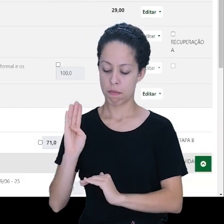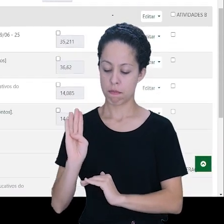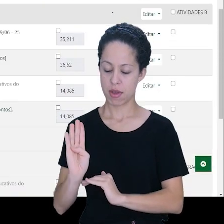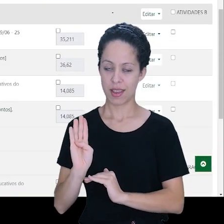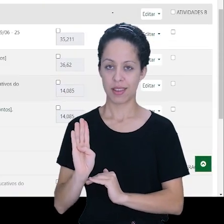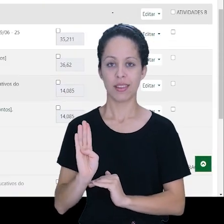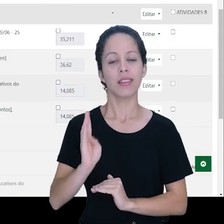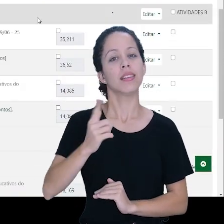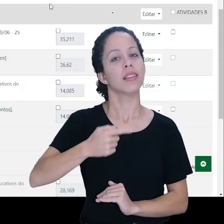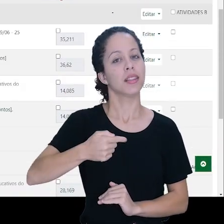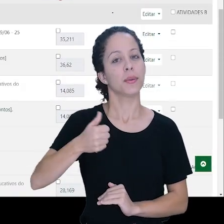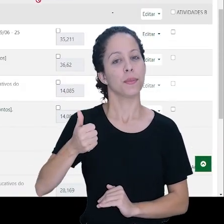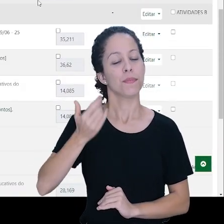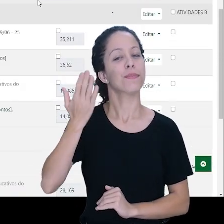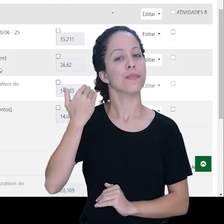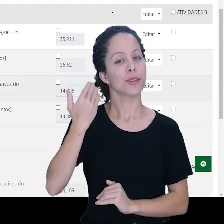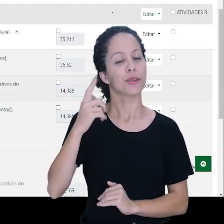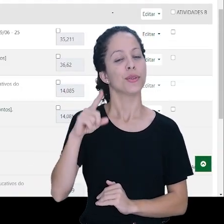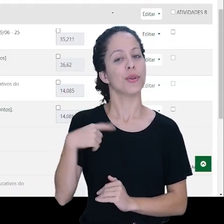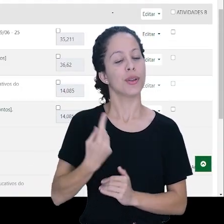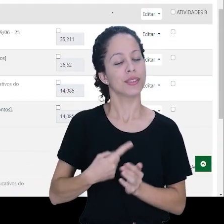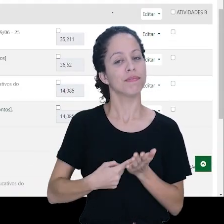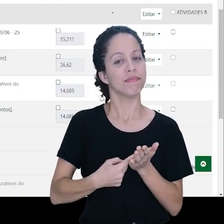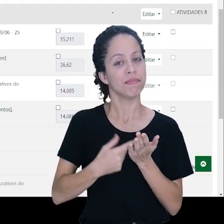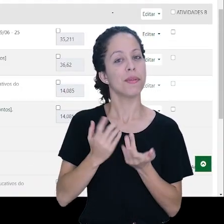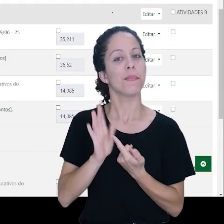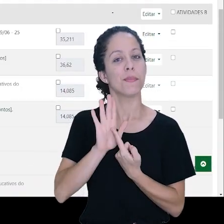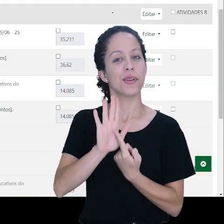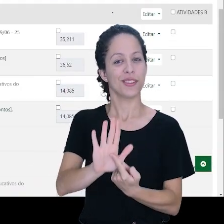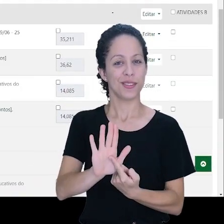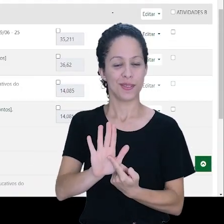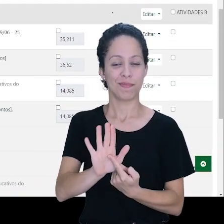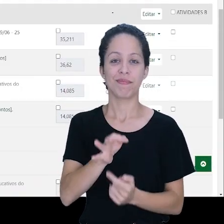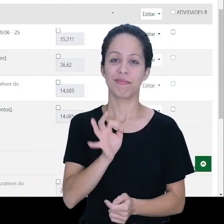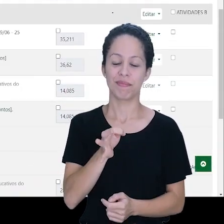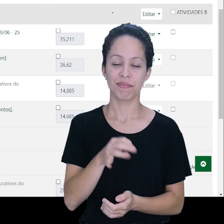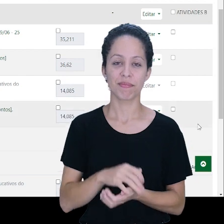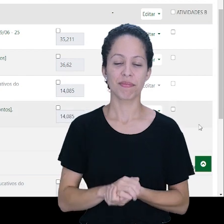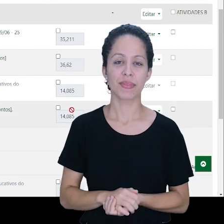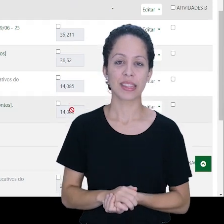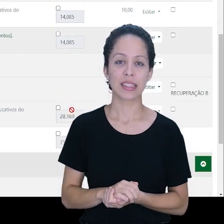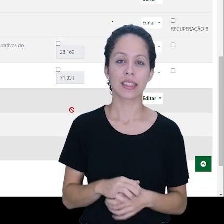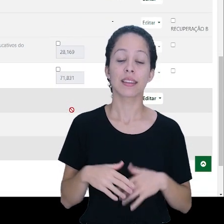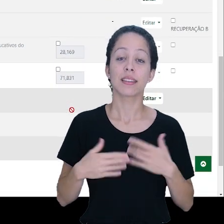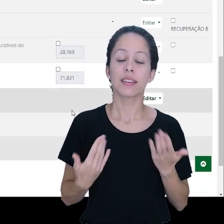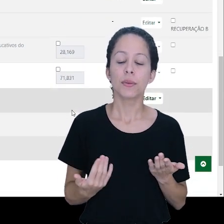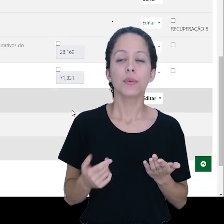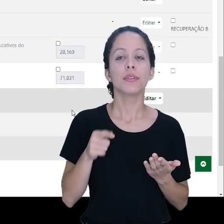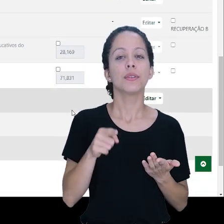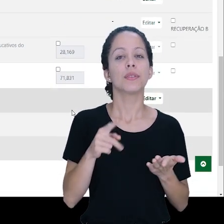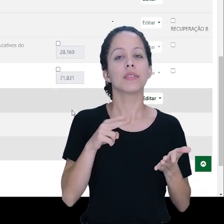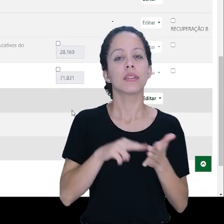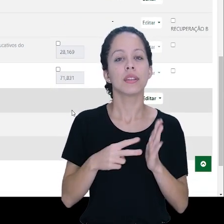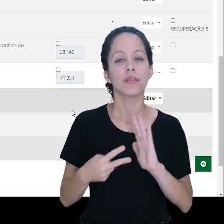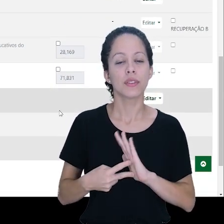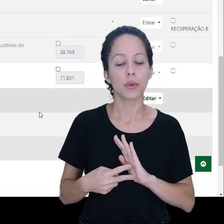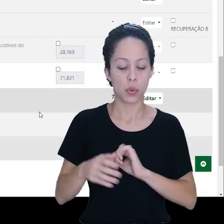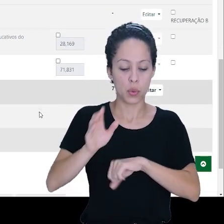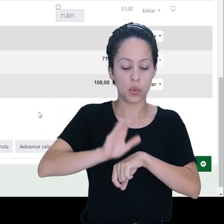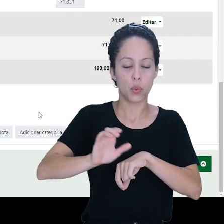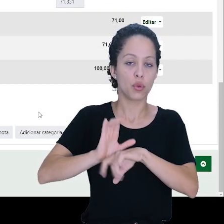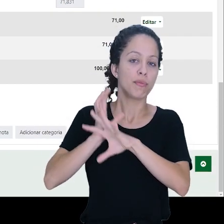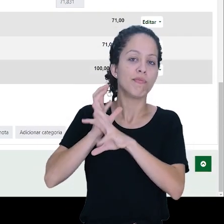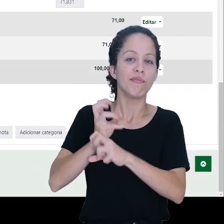e a etapa B vale 71 pontos como a gente havia visto e havia combinado aqui E então